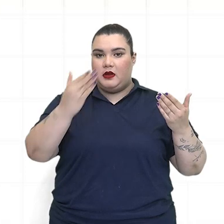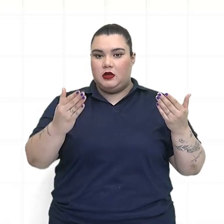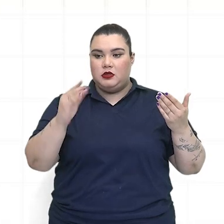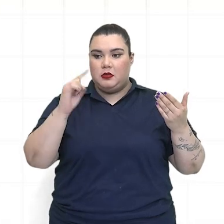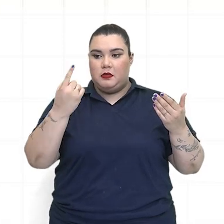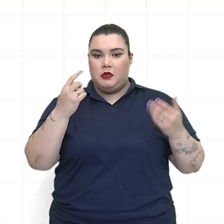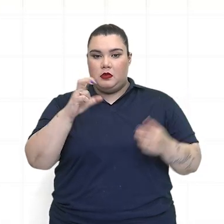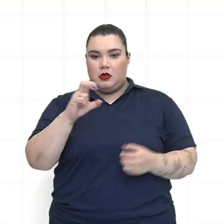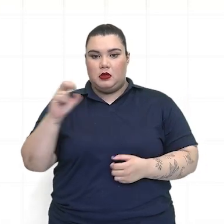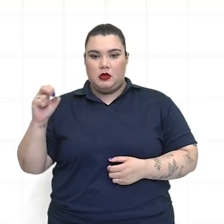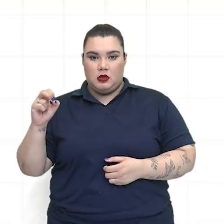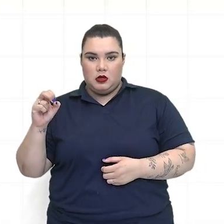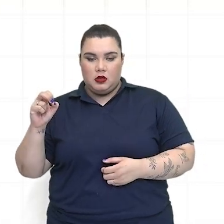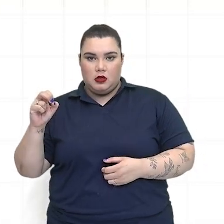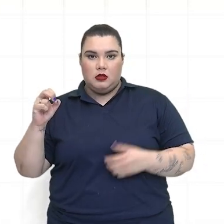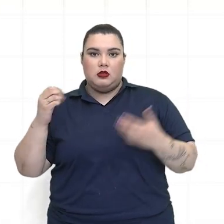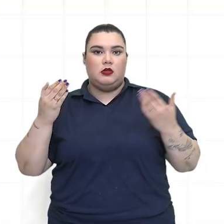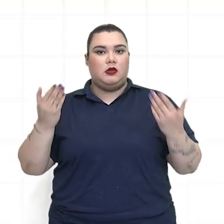mede 1.500,